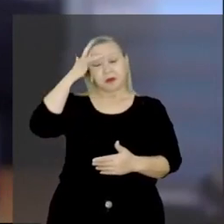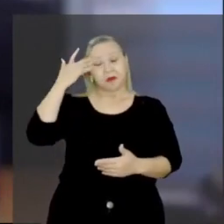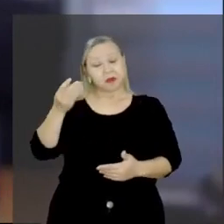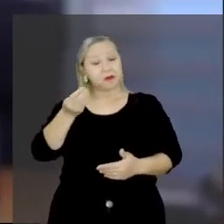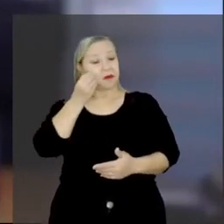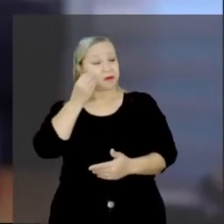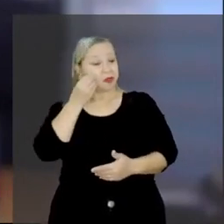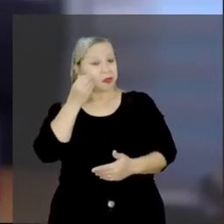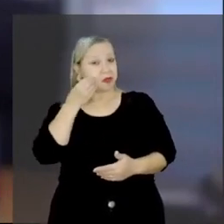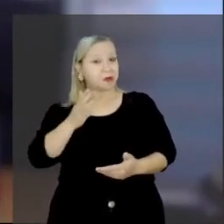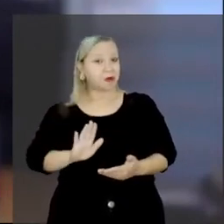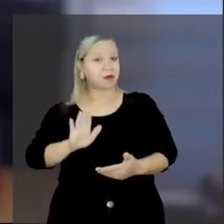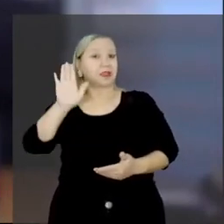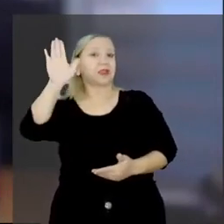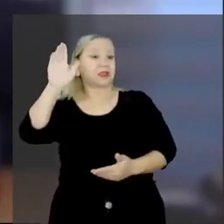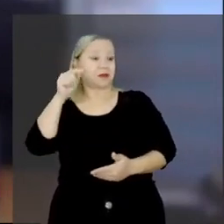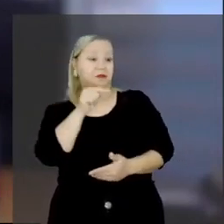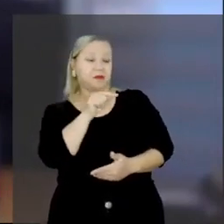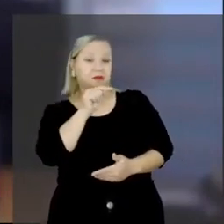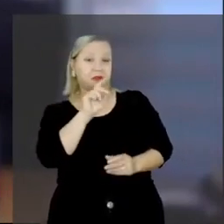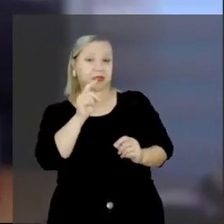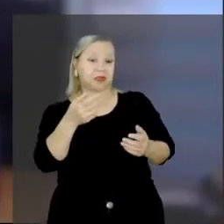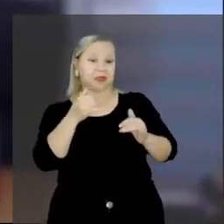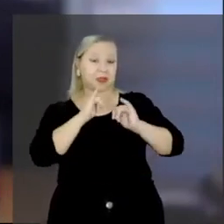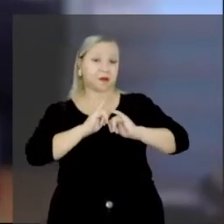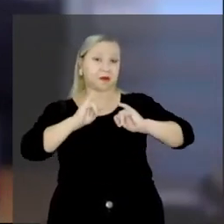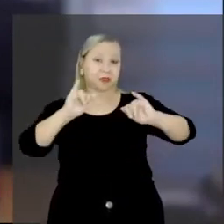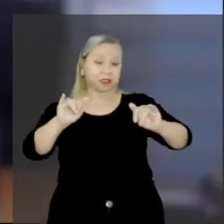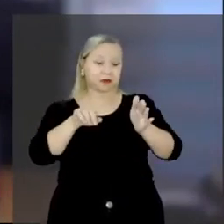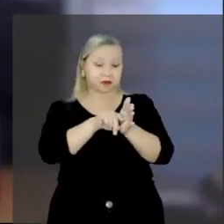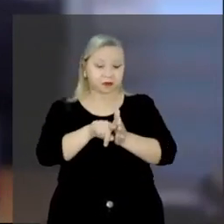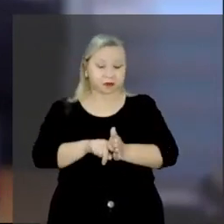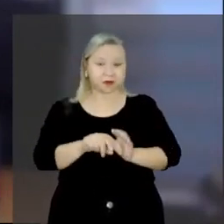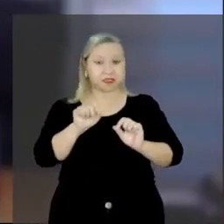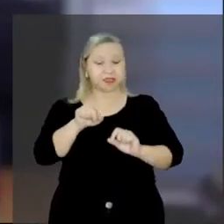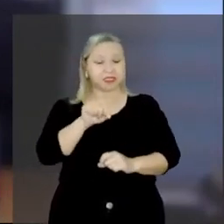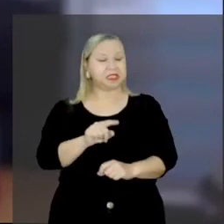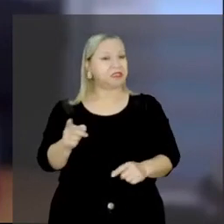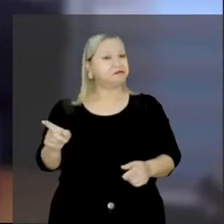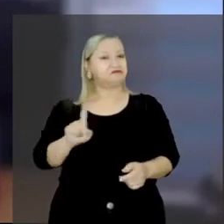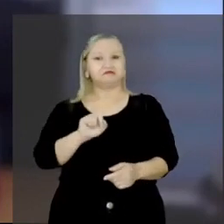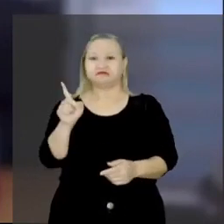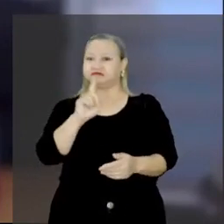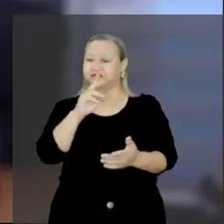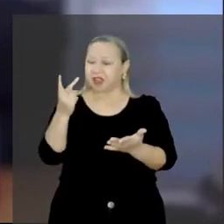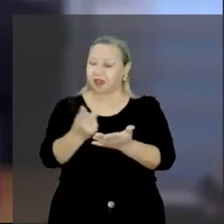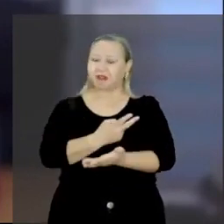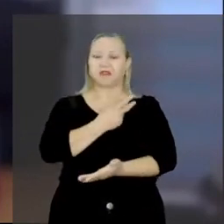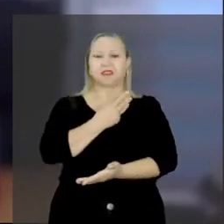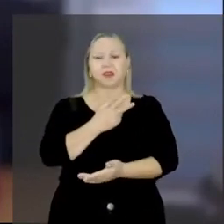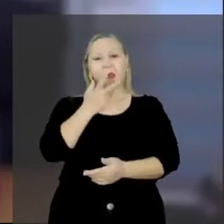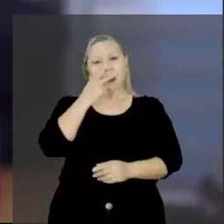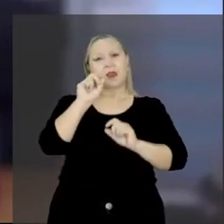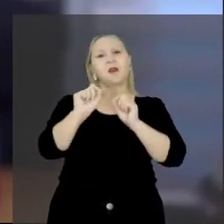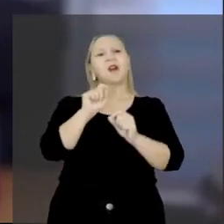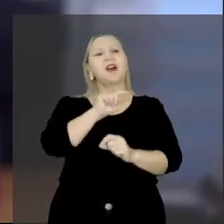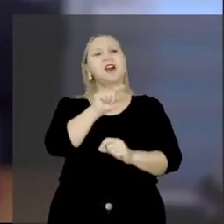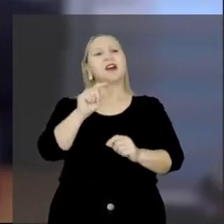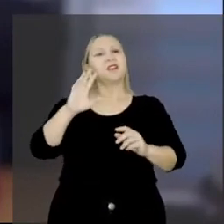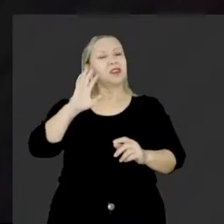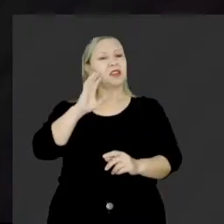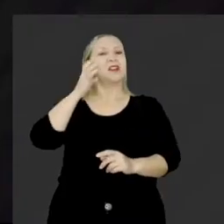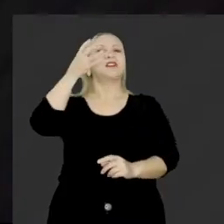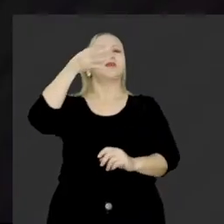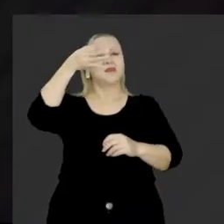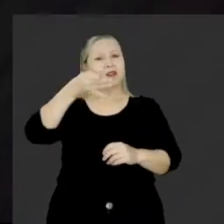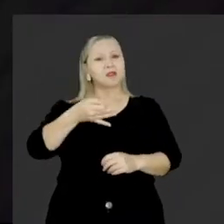preservar a democracia no Brasil, e eu acho que será um papel importante, o papel que ele pode exercer no Senado. Edilene.